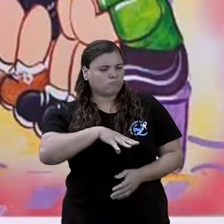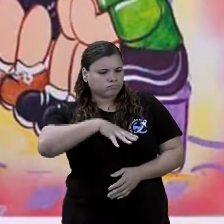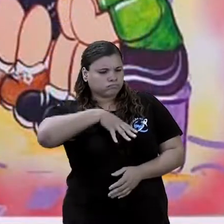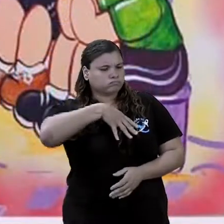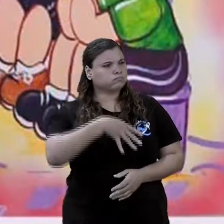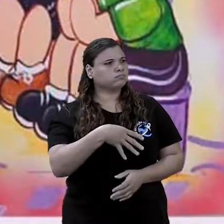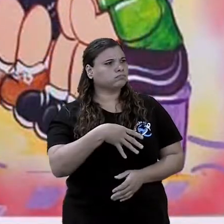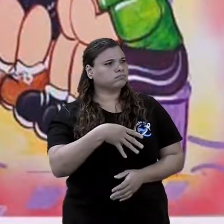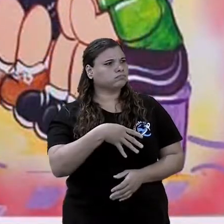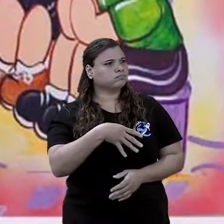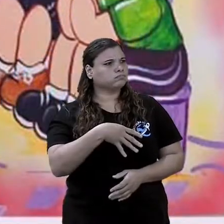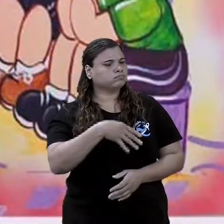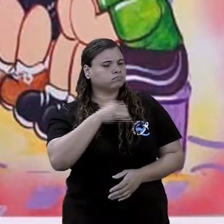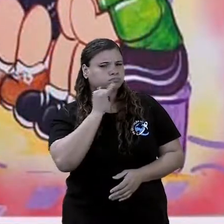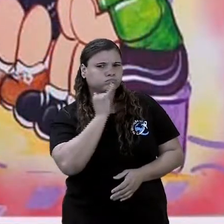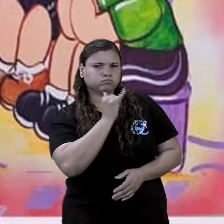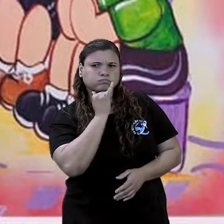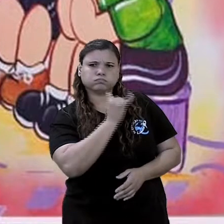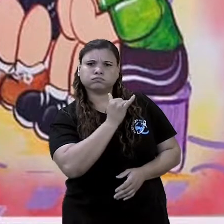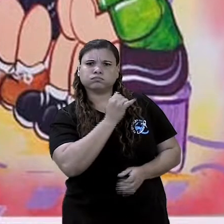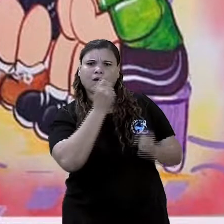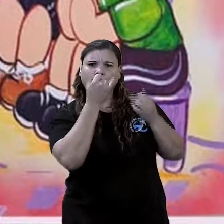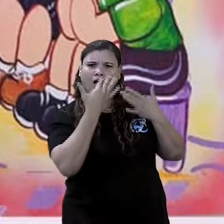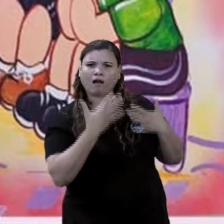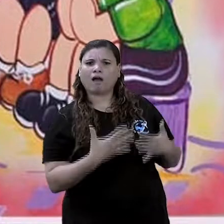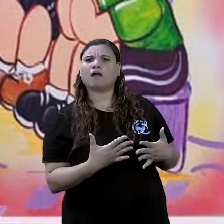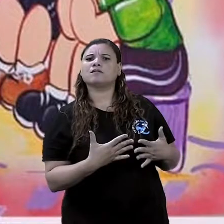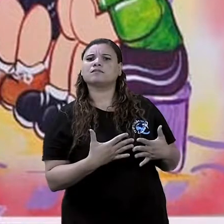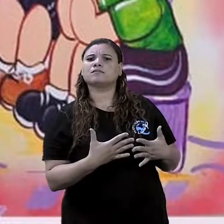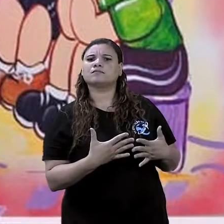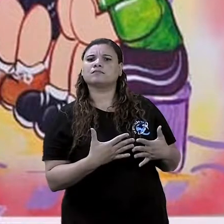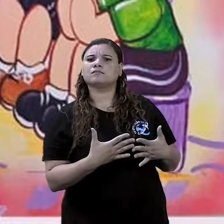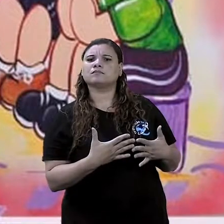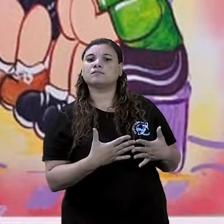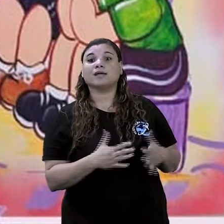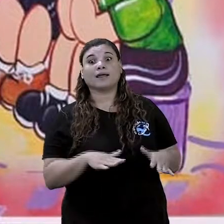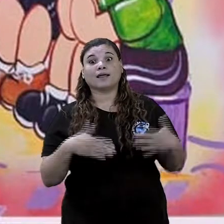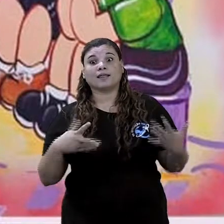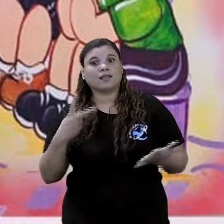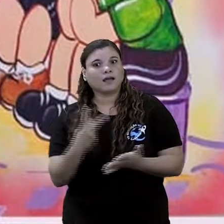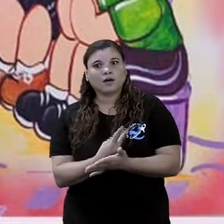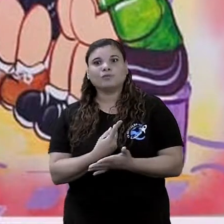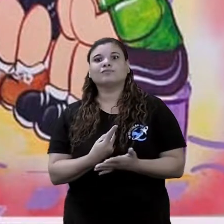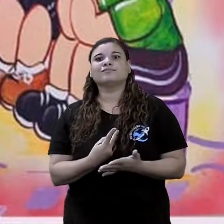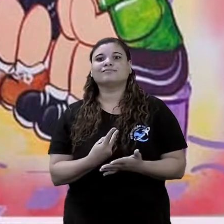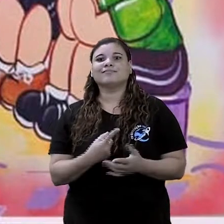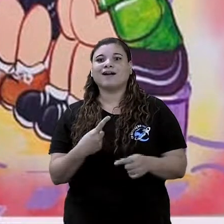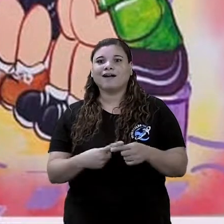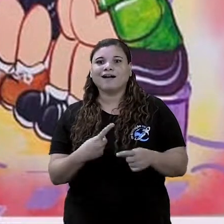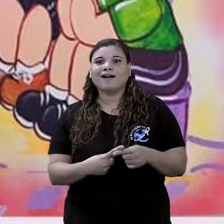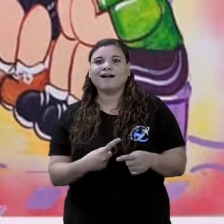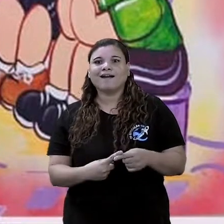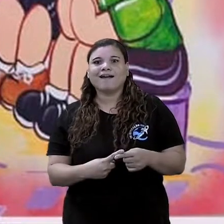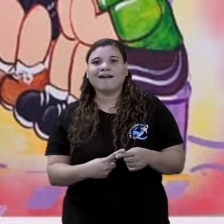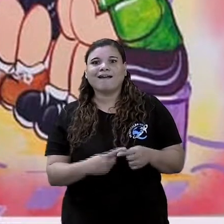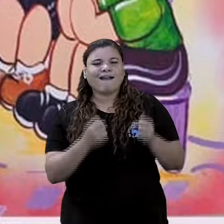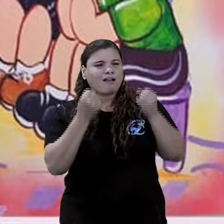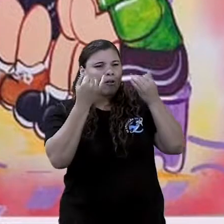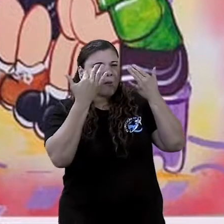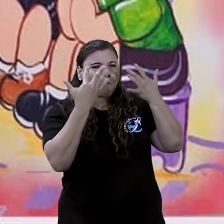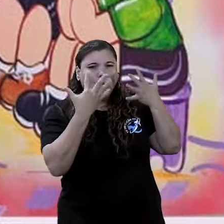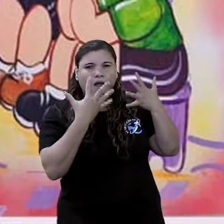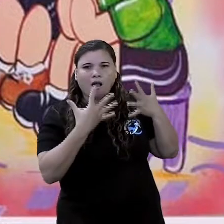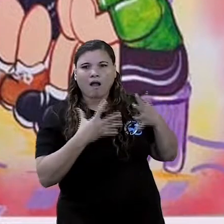Então, finalmente, Léo resolveu se abrir com seu pai e contou tudo